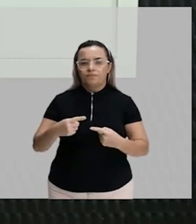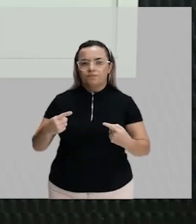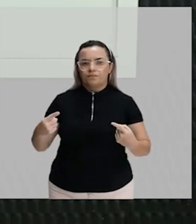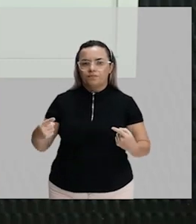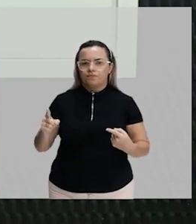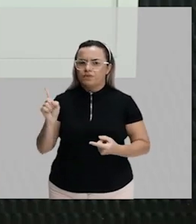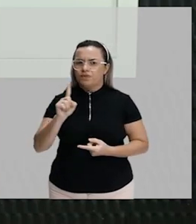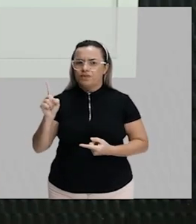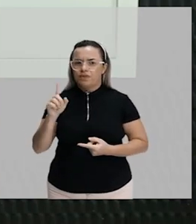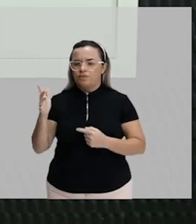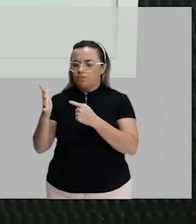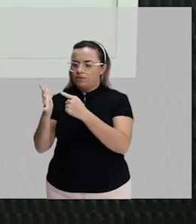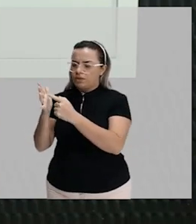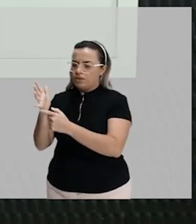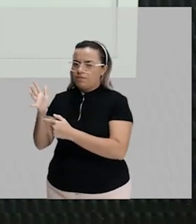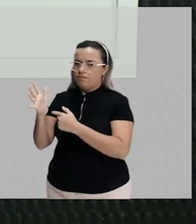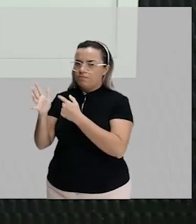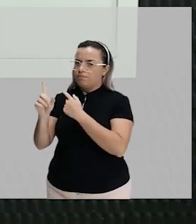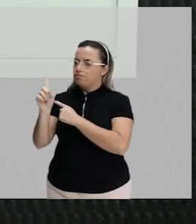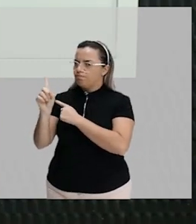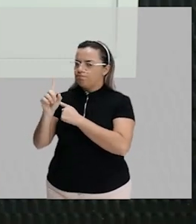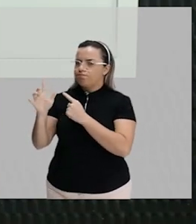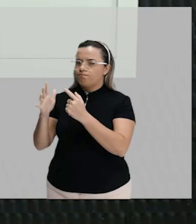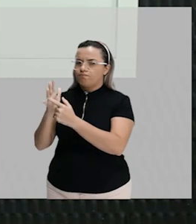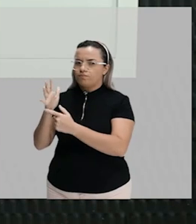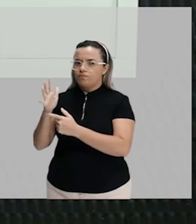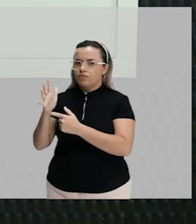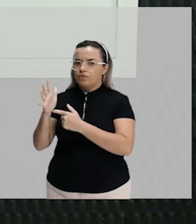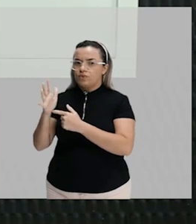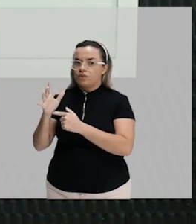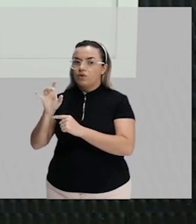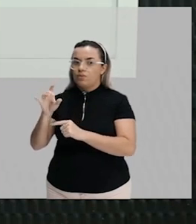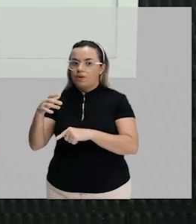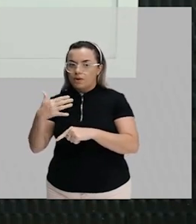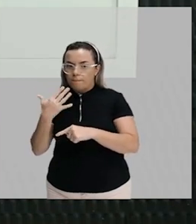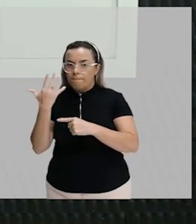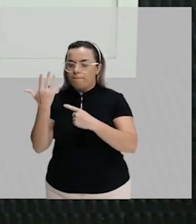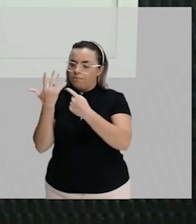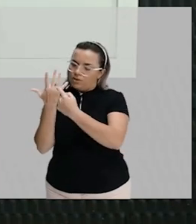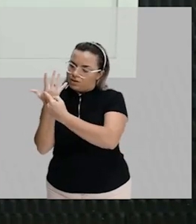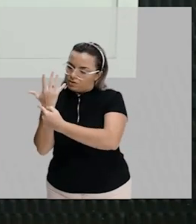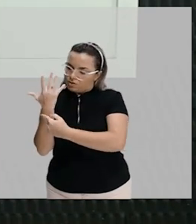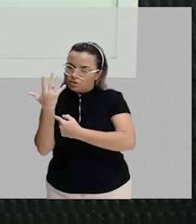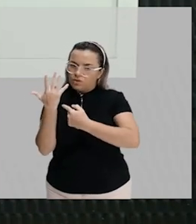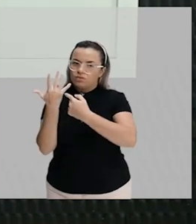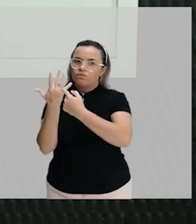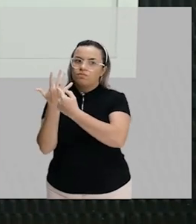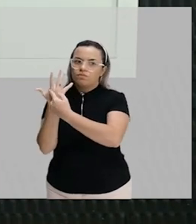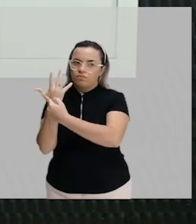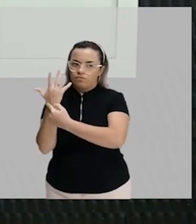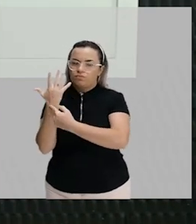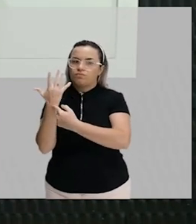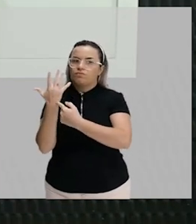palma da mão certo mas pelas costas da mão aqui né então pela parte de trás